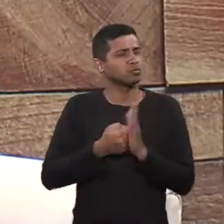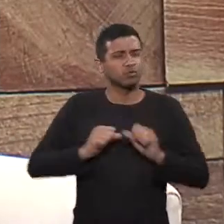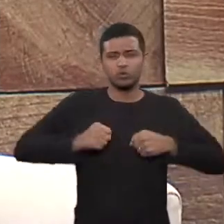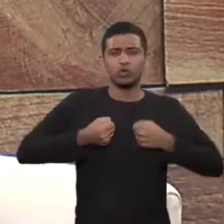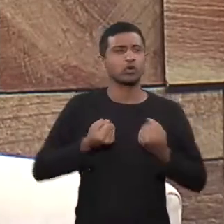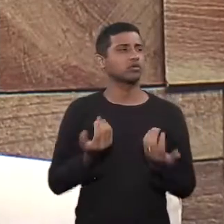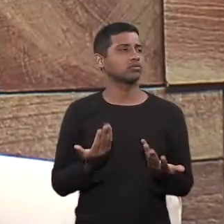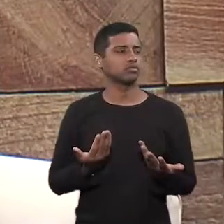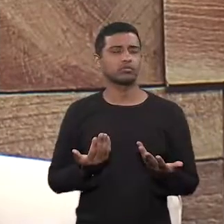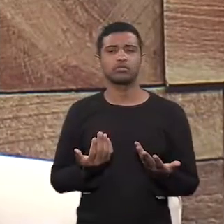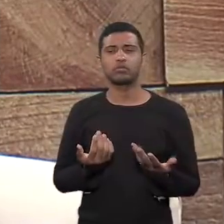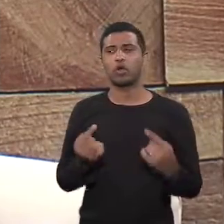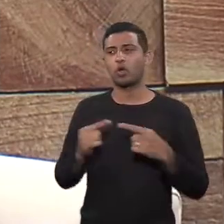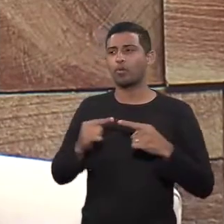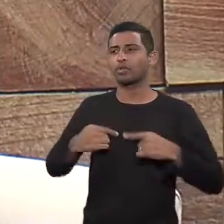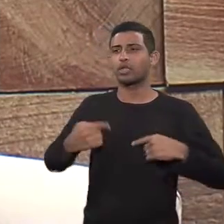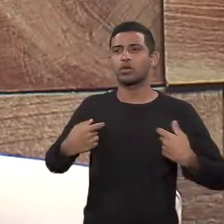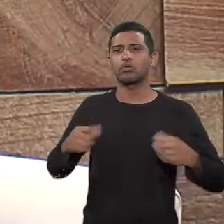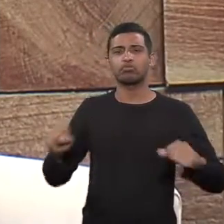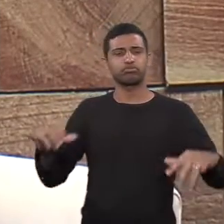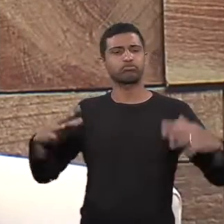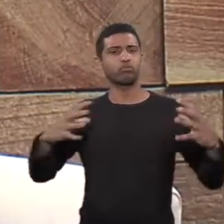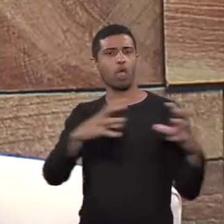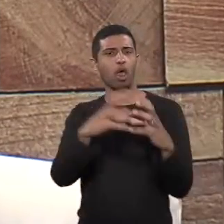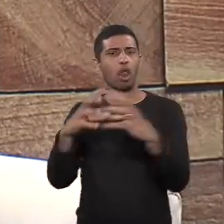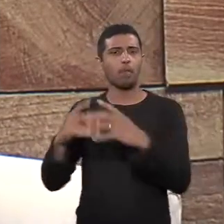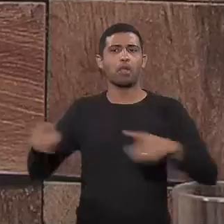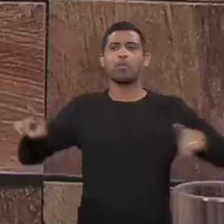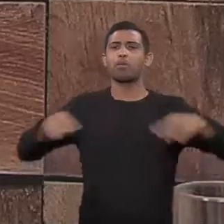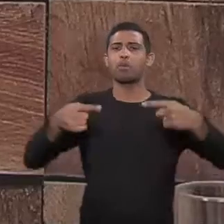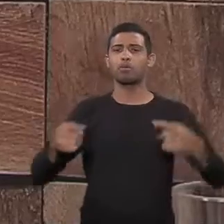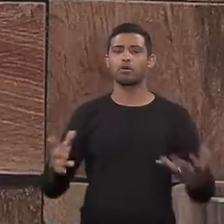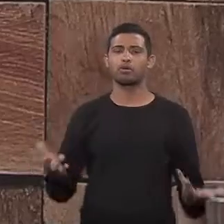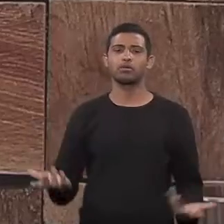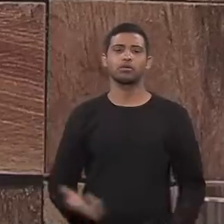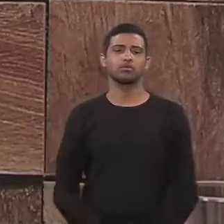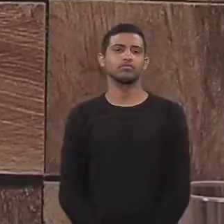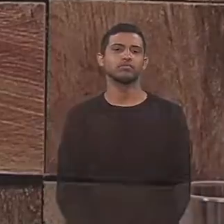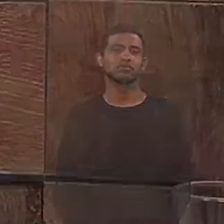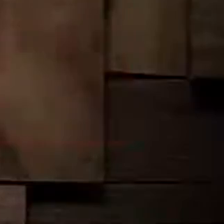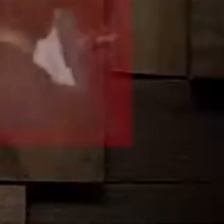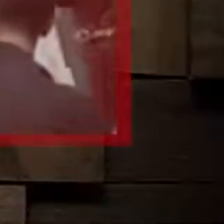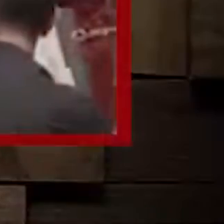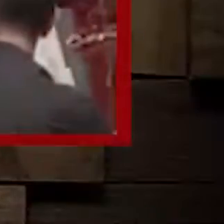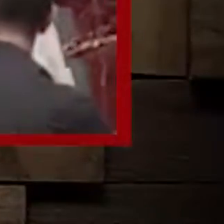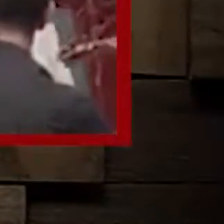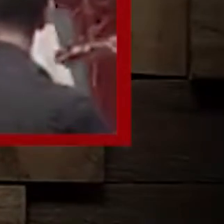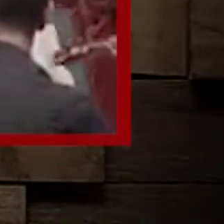quê? Na sua profissão, onde você se exige mais? Perante uma orquestra, né?